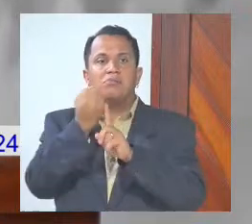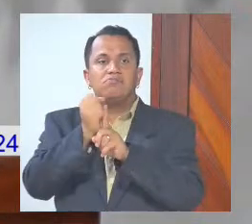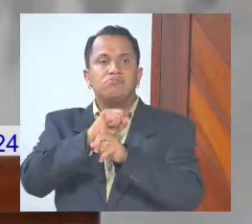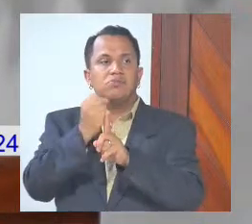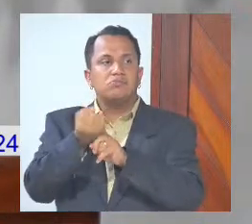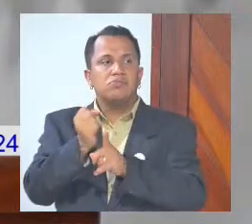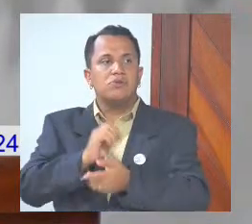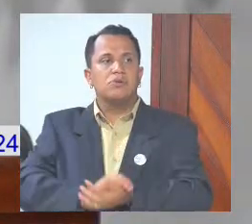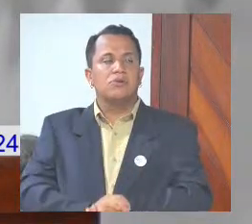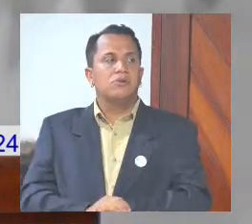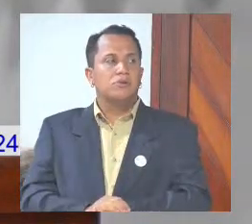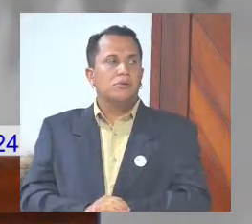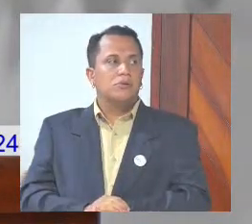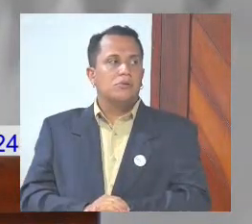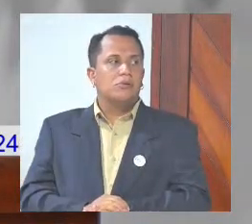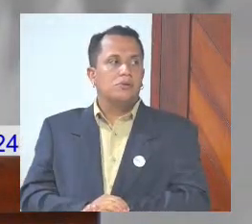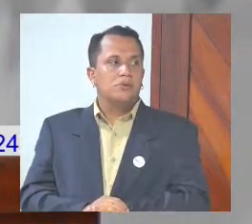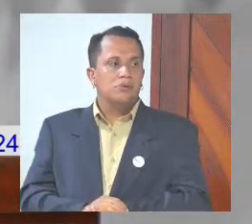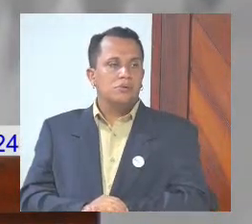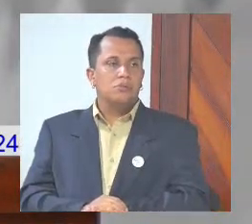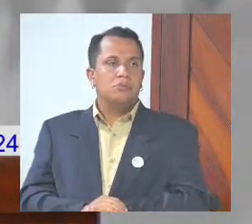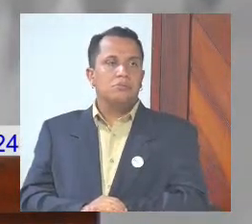sociedade.